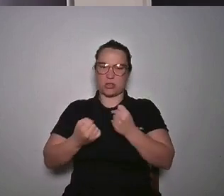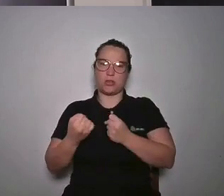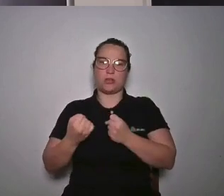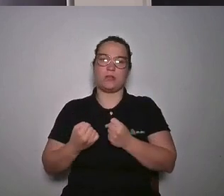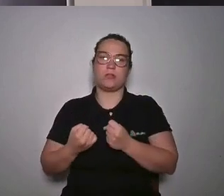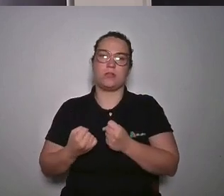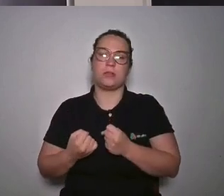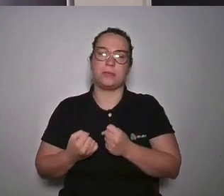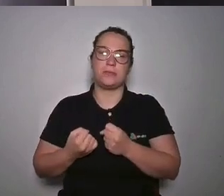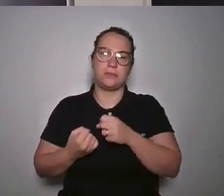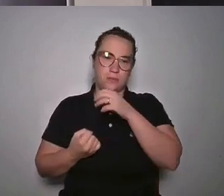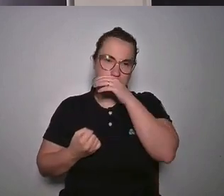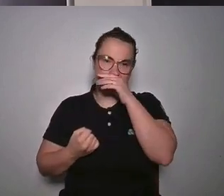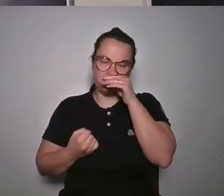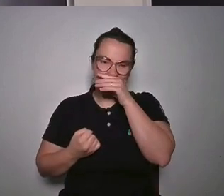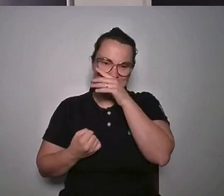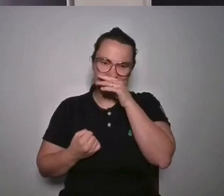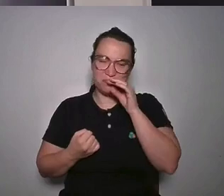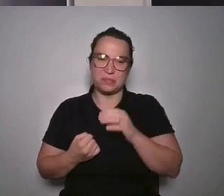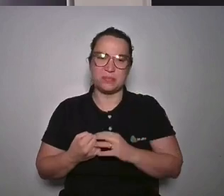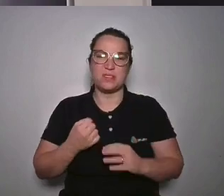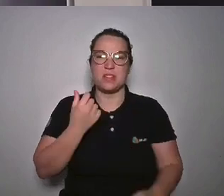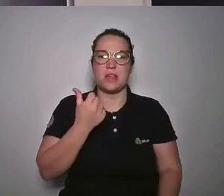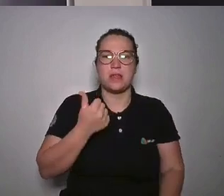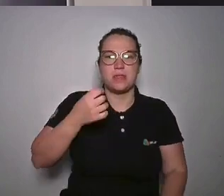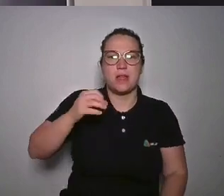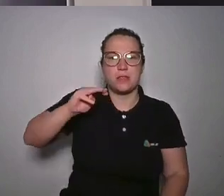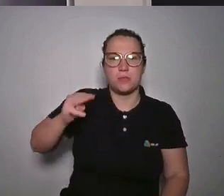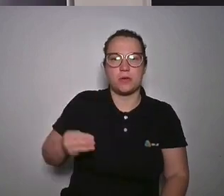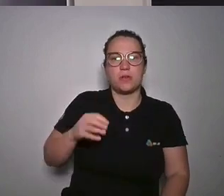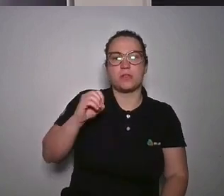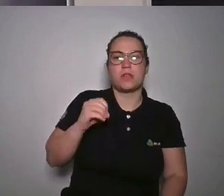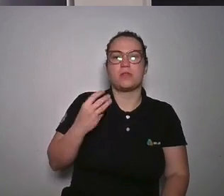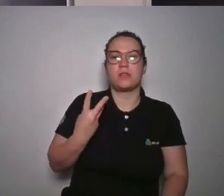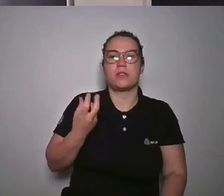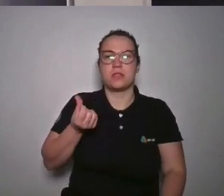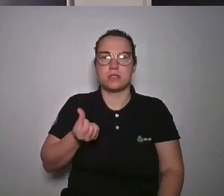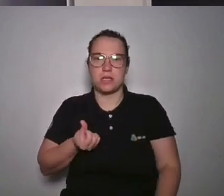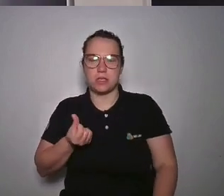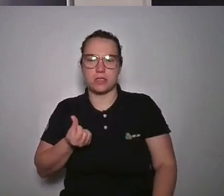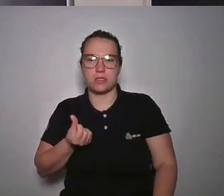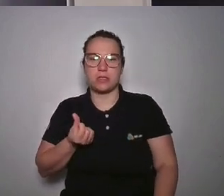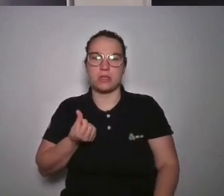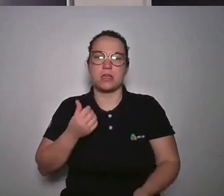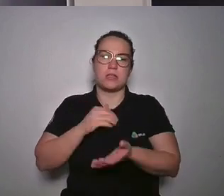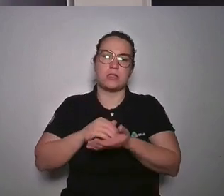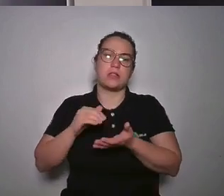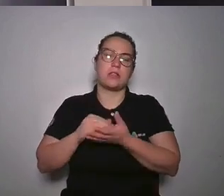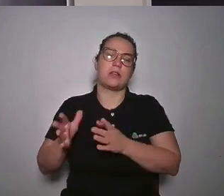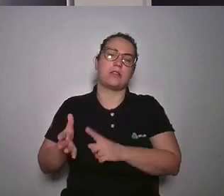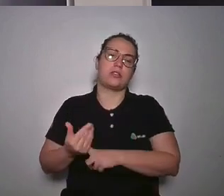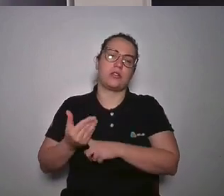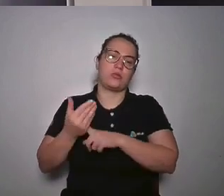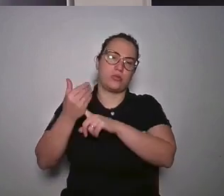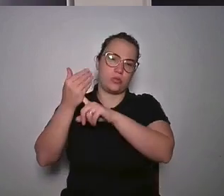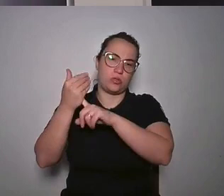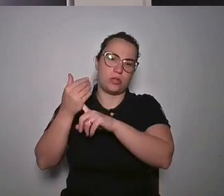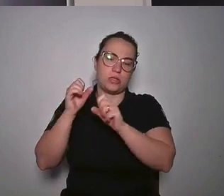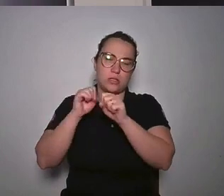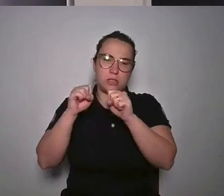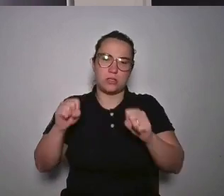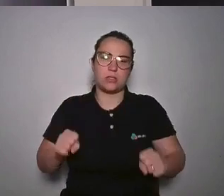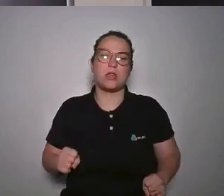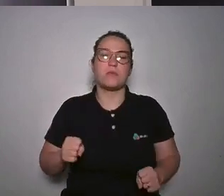Municipal de Segurança Pública e Trânsito, 10.036.000, Secretaria de Tecnologia, Sistema de